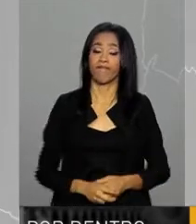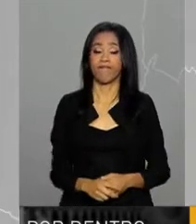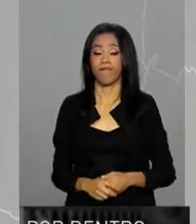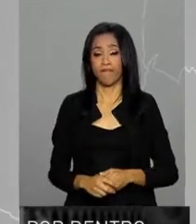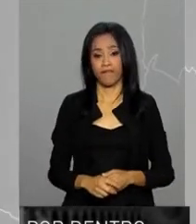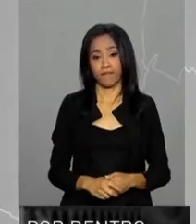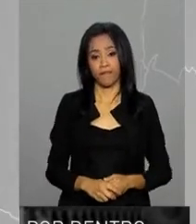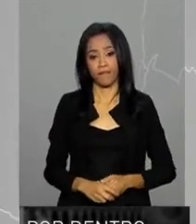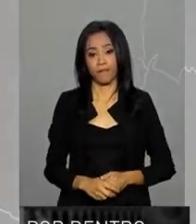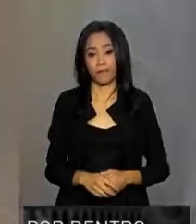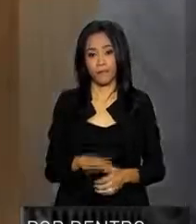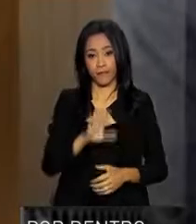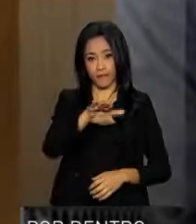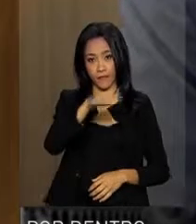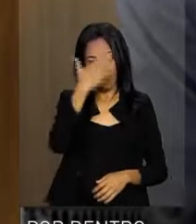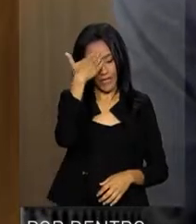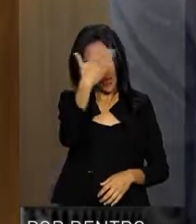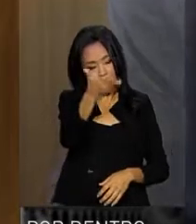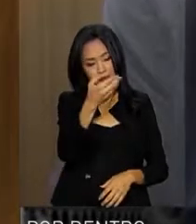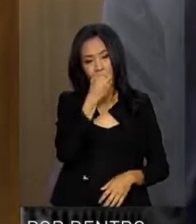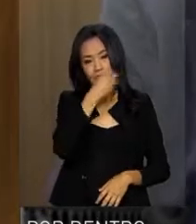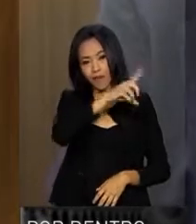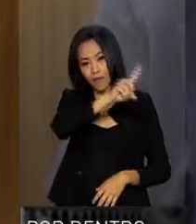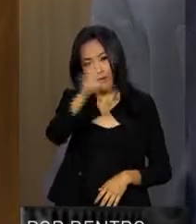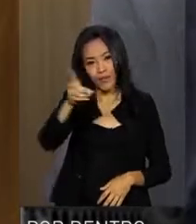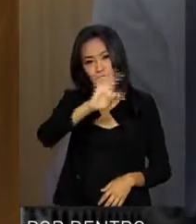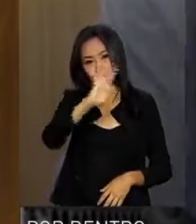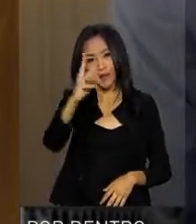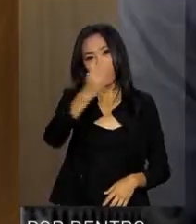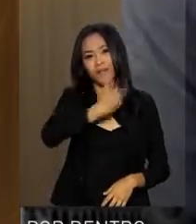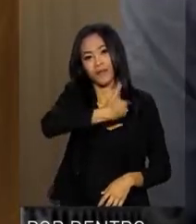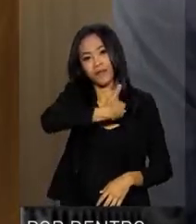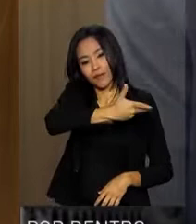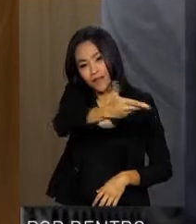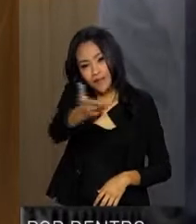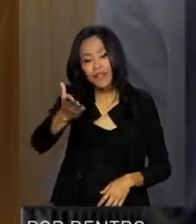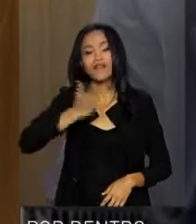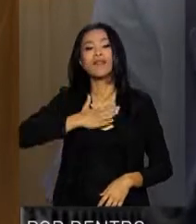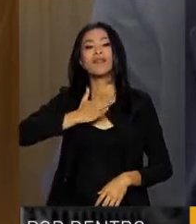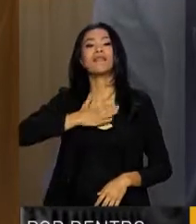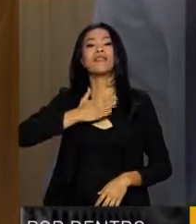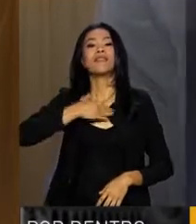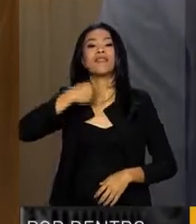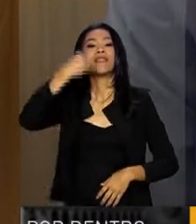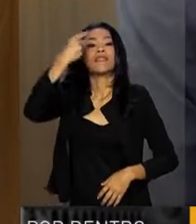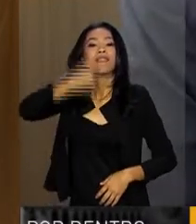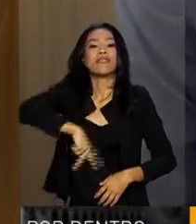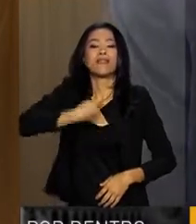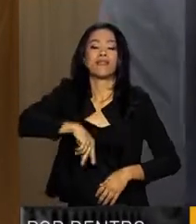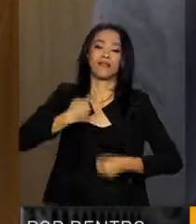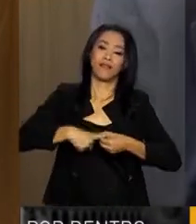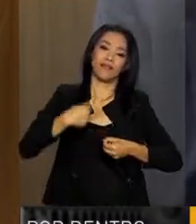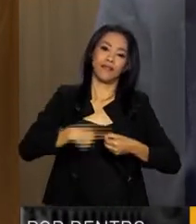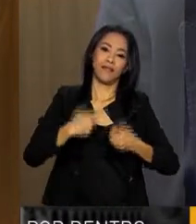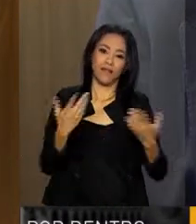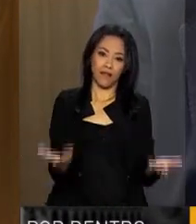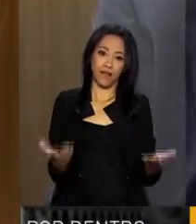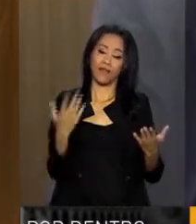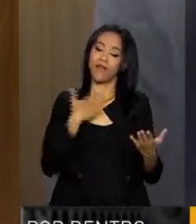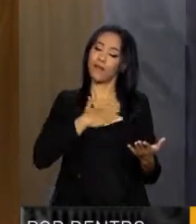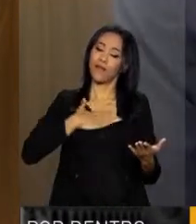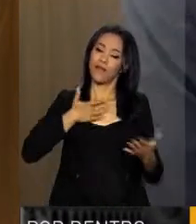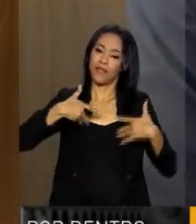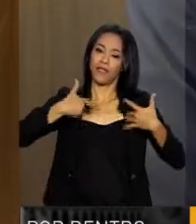bem é obrigado bom dia a todos os amigos e amigas meus conterrâneos maranhenses aí que estão me ouvindo uma alegria poder falar com